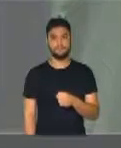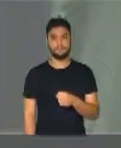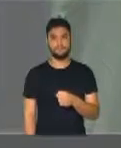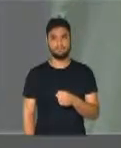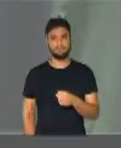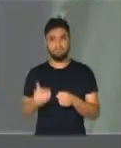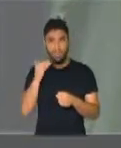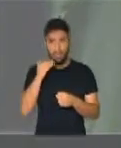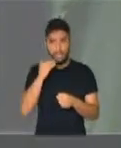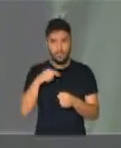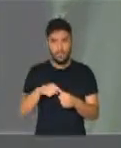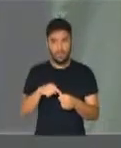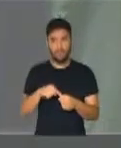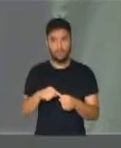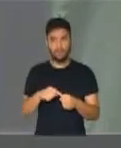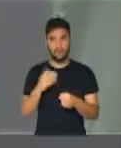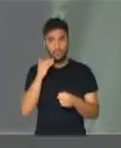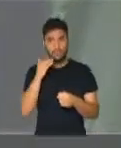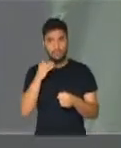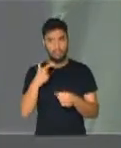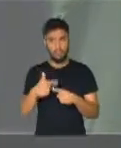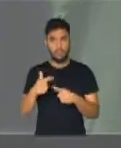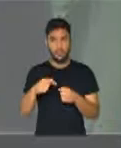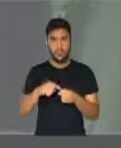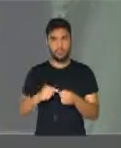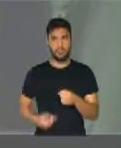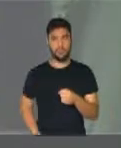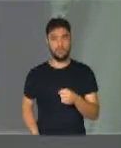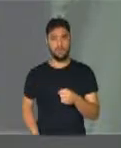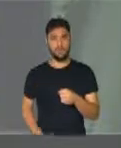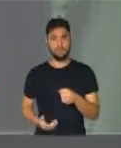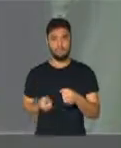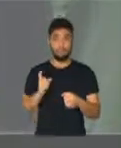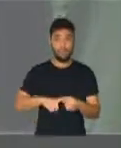tá falhando. Difícil. Nada mais mesmo. Agora voltou?